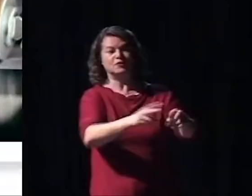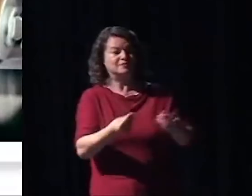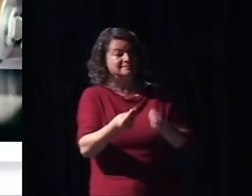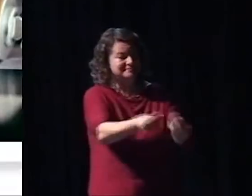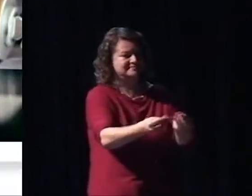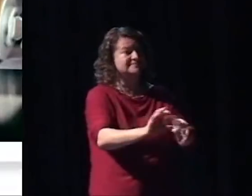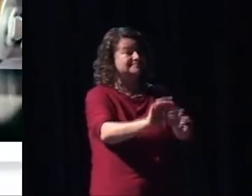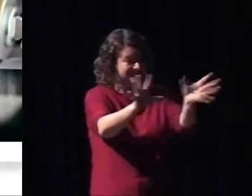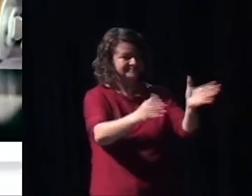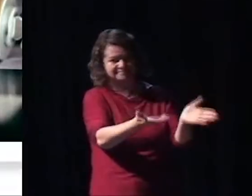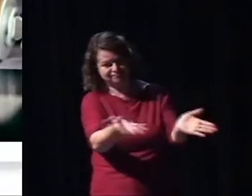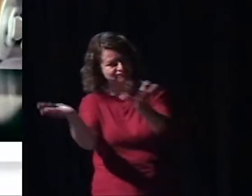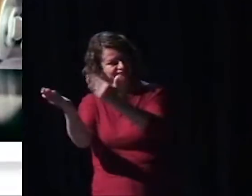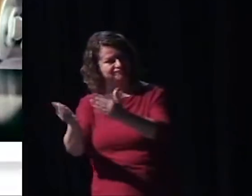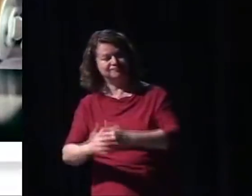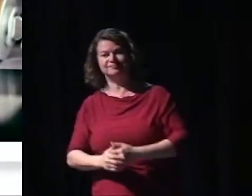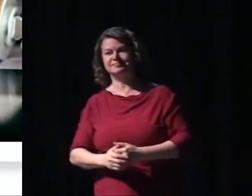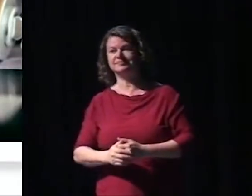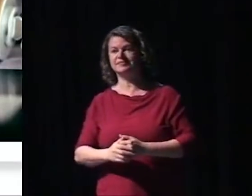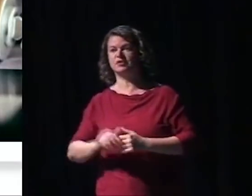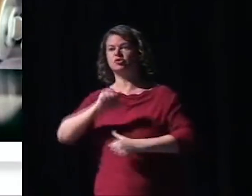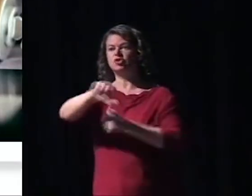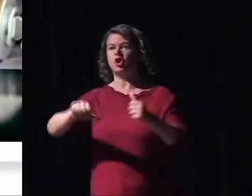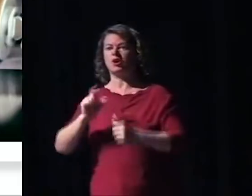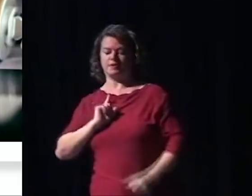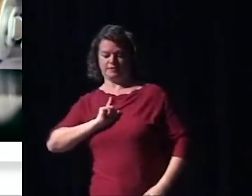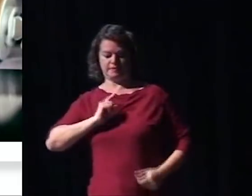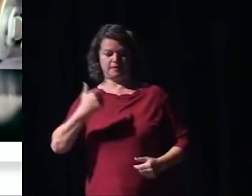Ele é imaturo, ele anda